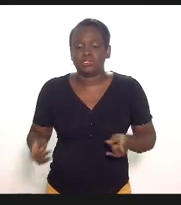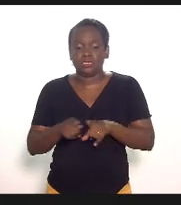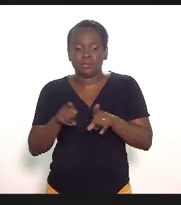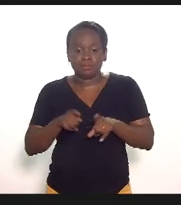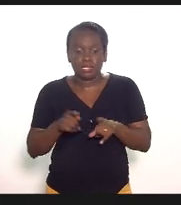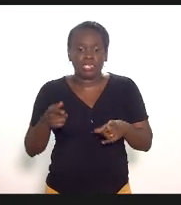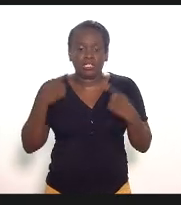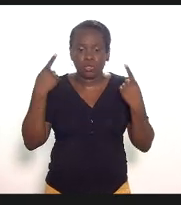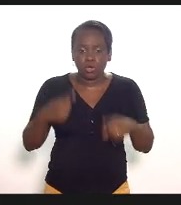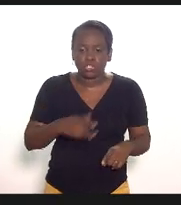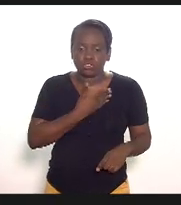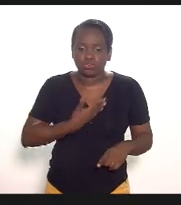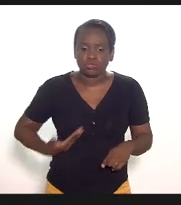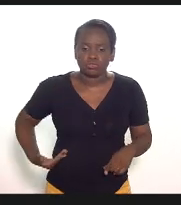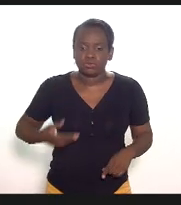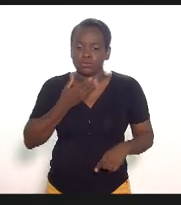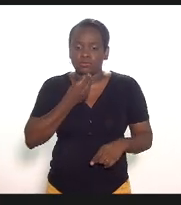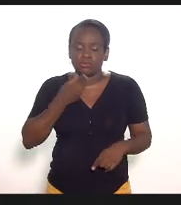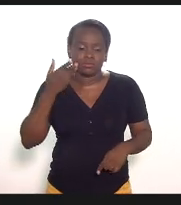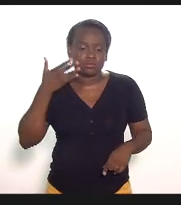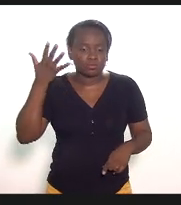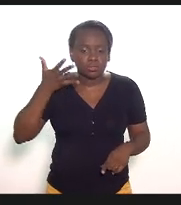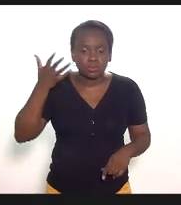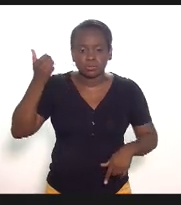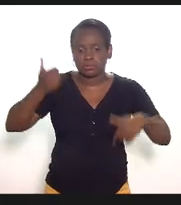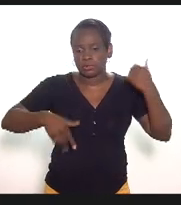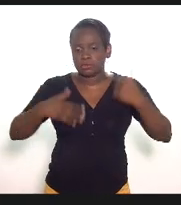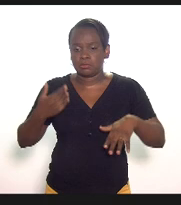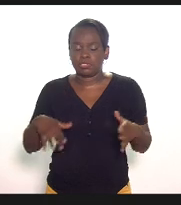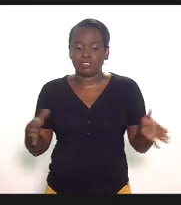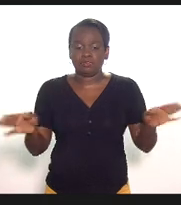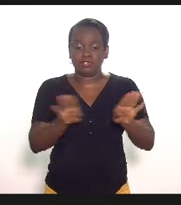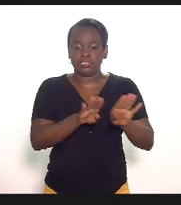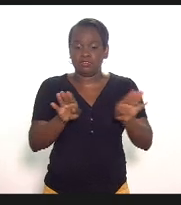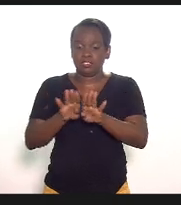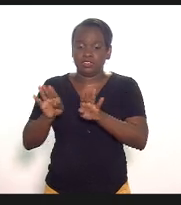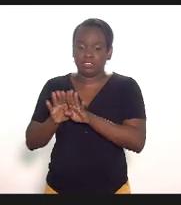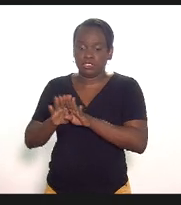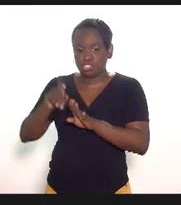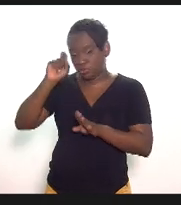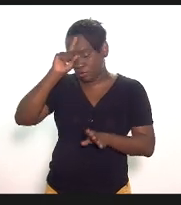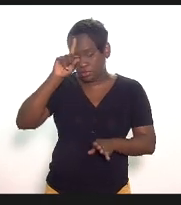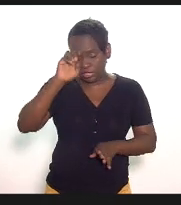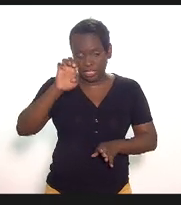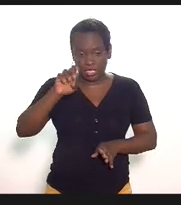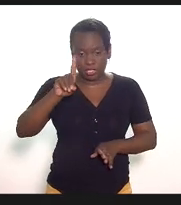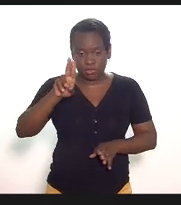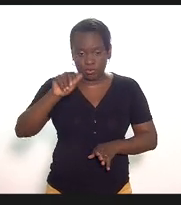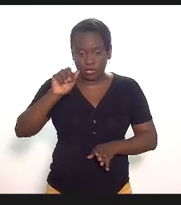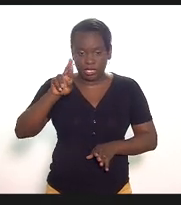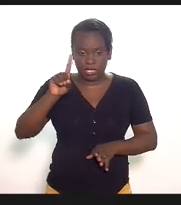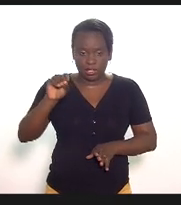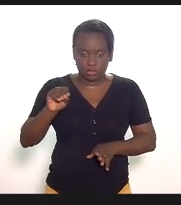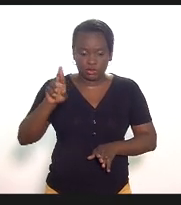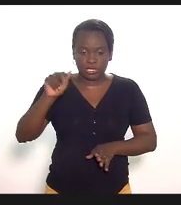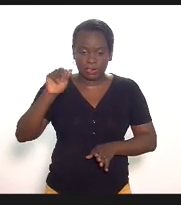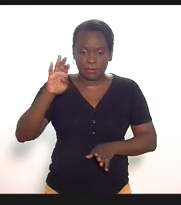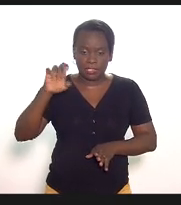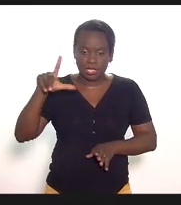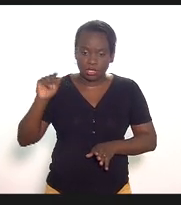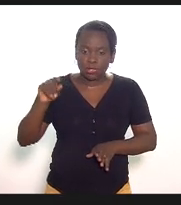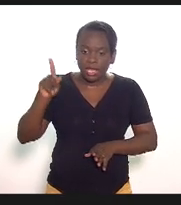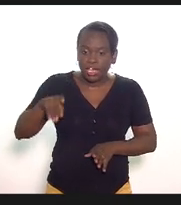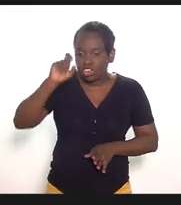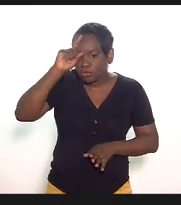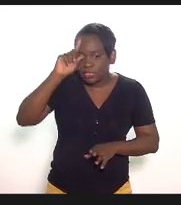discurso do governador que está lá fechando o Hospital Eduardo Rabelo, que é um hospital